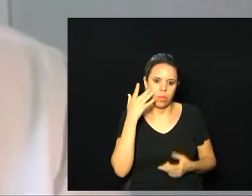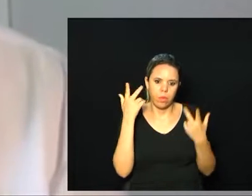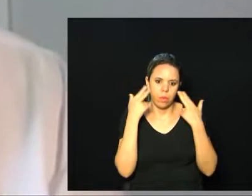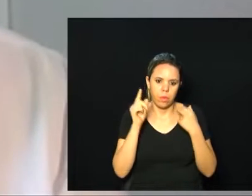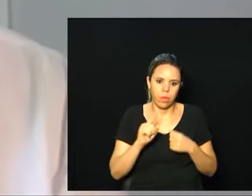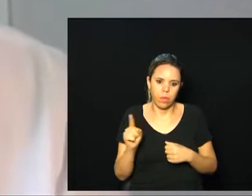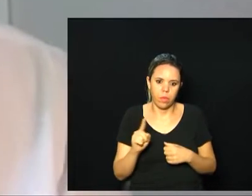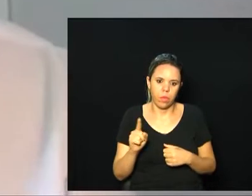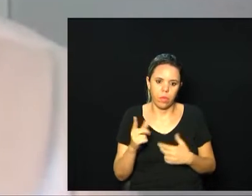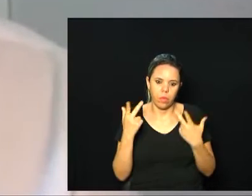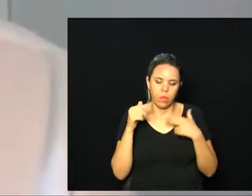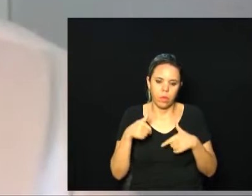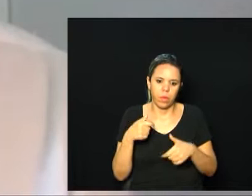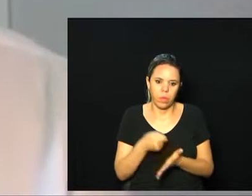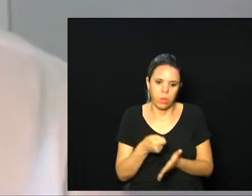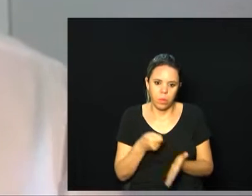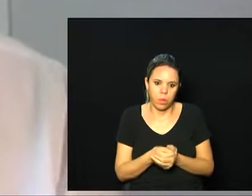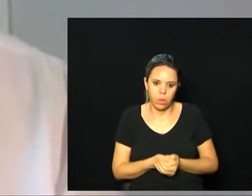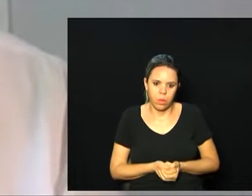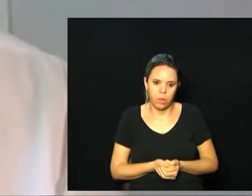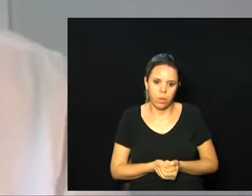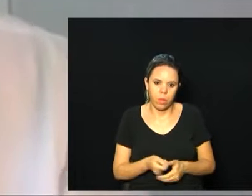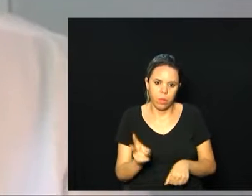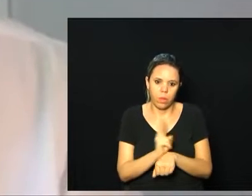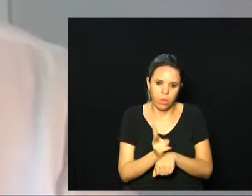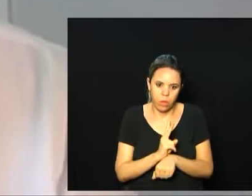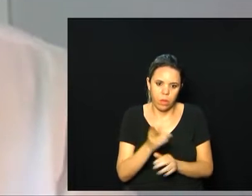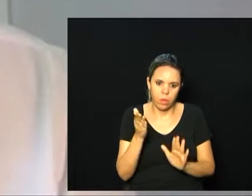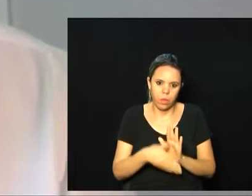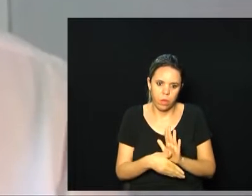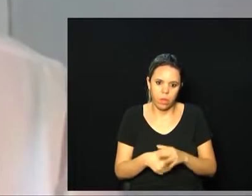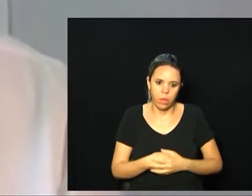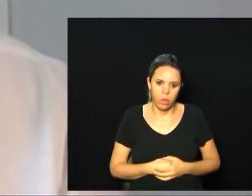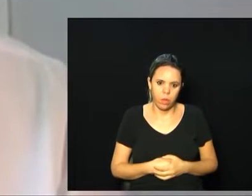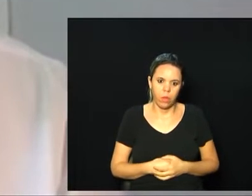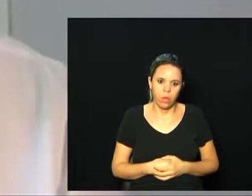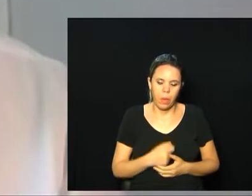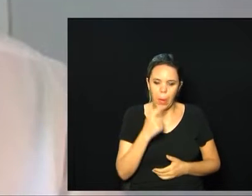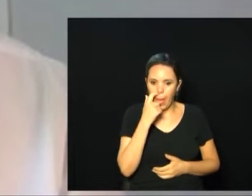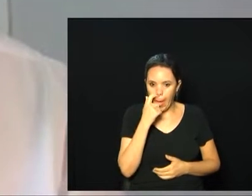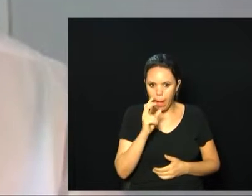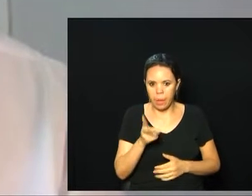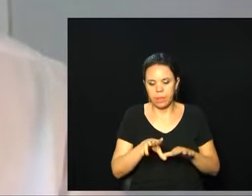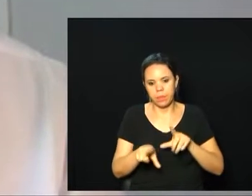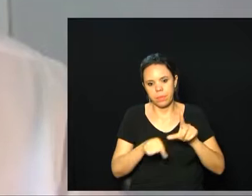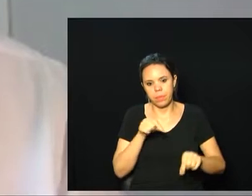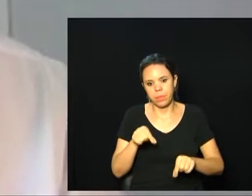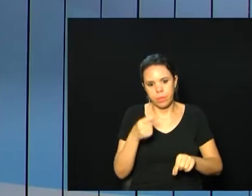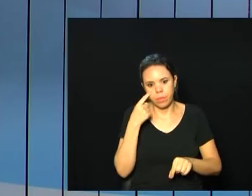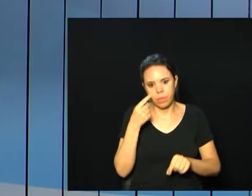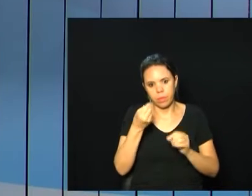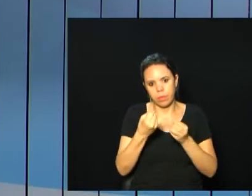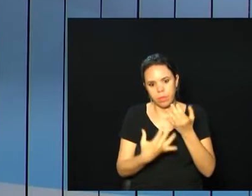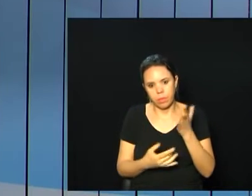normal ou corriqueiro, não. Hoje eu exijo que a minha segurança esteja comprovada, esteja evidente. E a gente separou aqui também, olha só, o